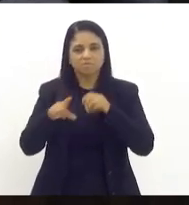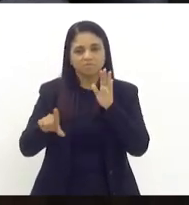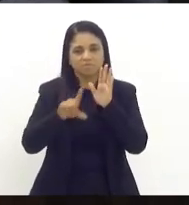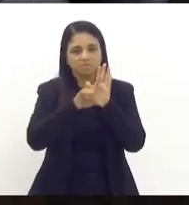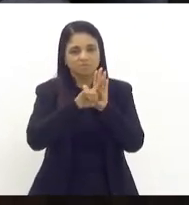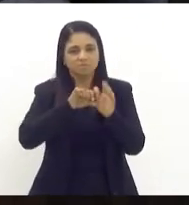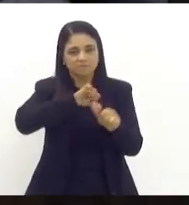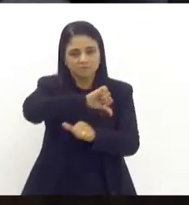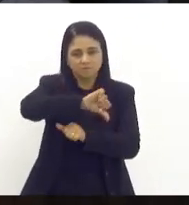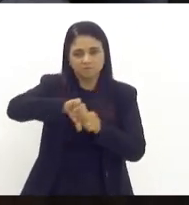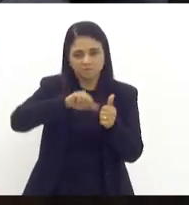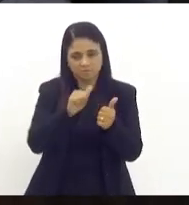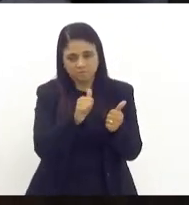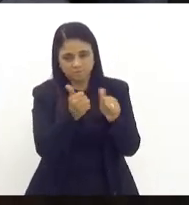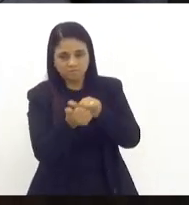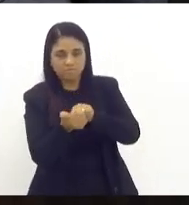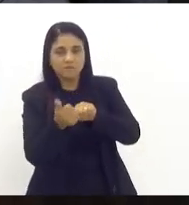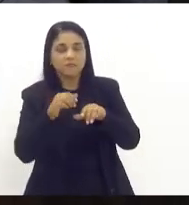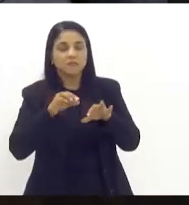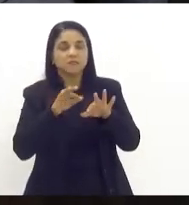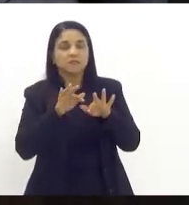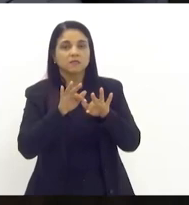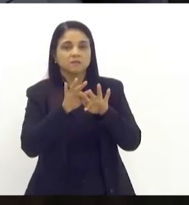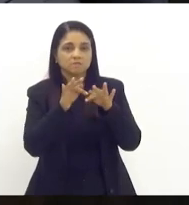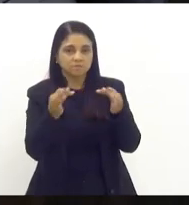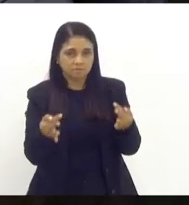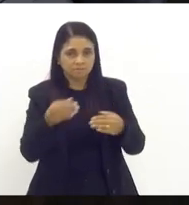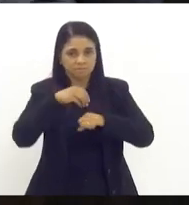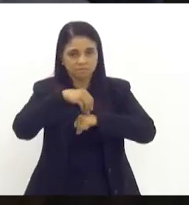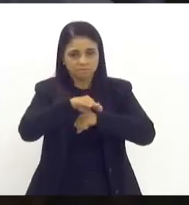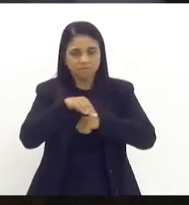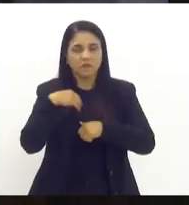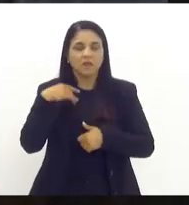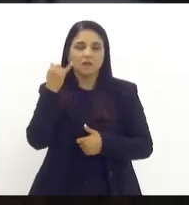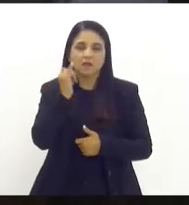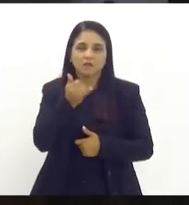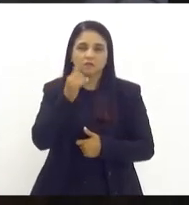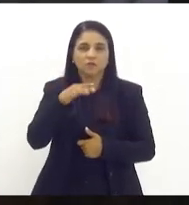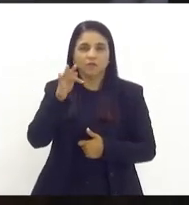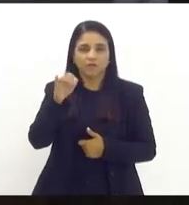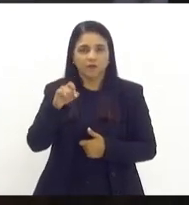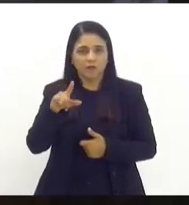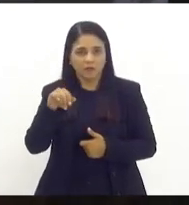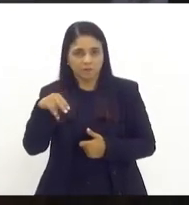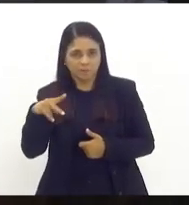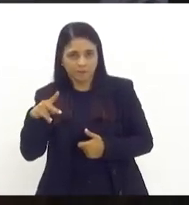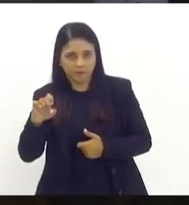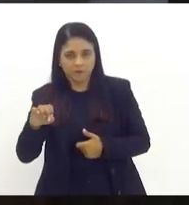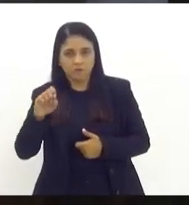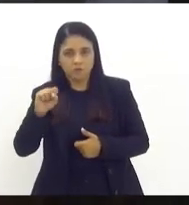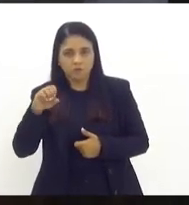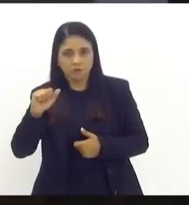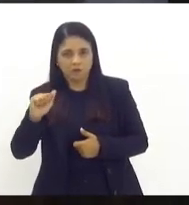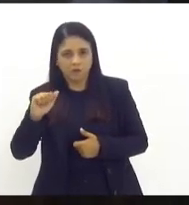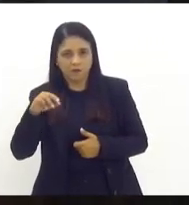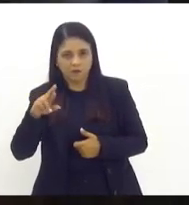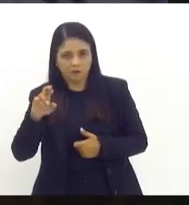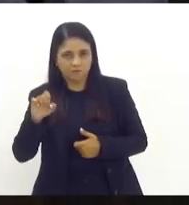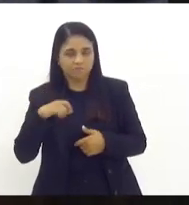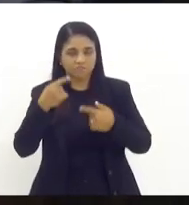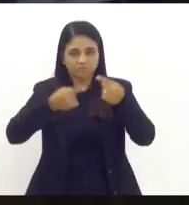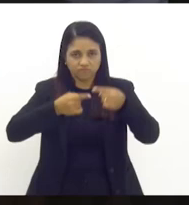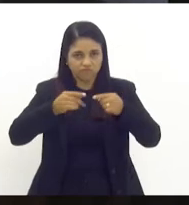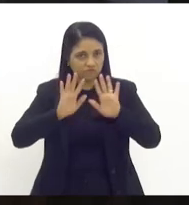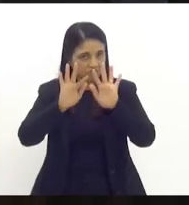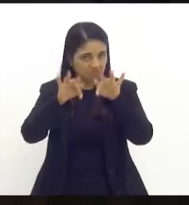pela transformação de indicação simples relatou Deputado Felipe Soares em discussão não havendo